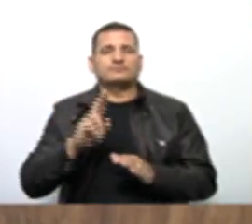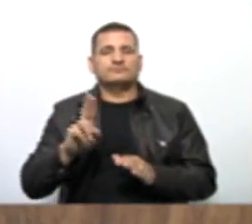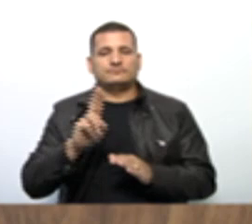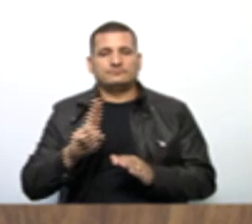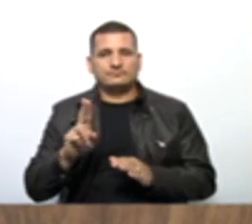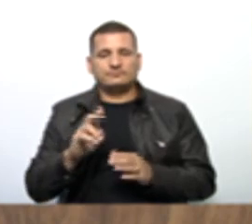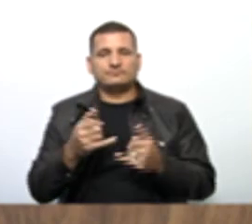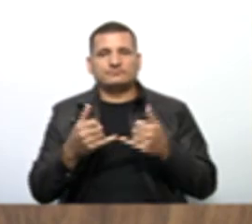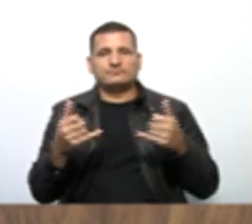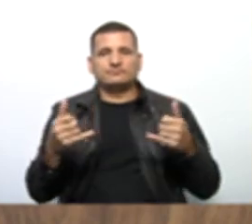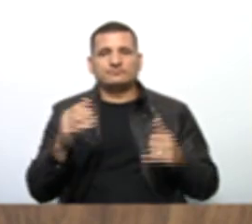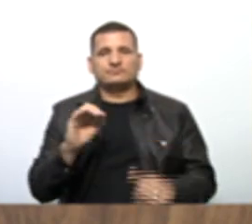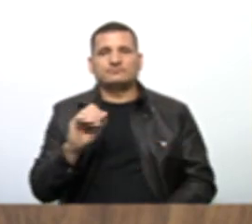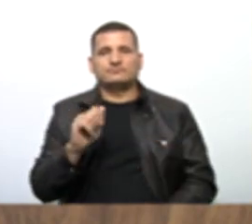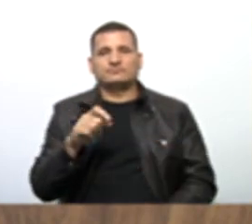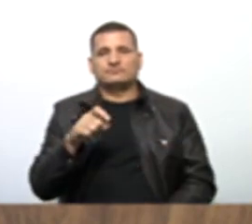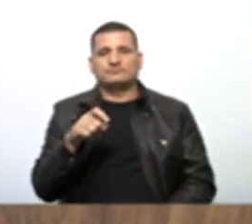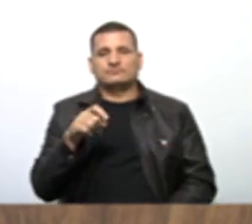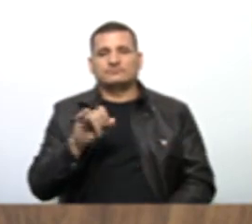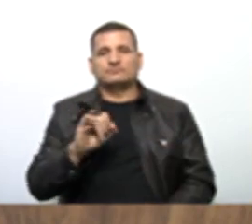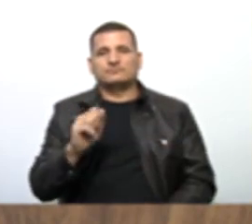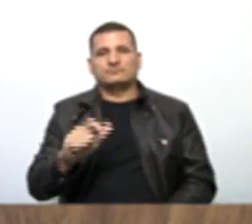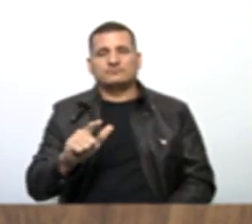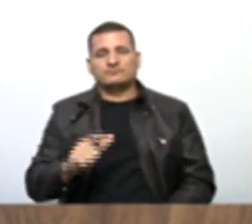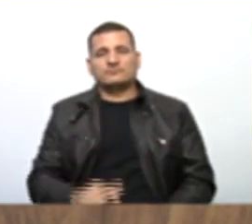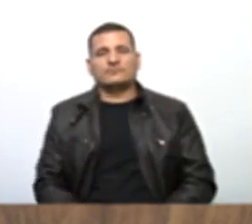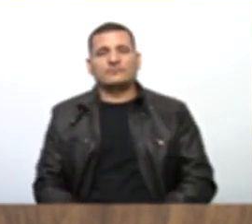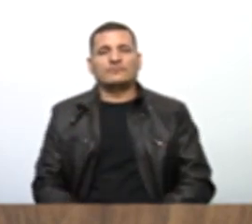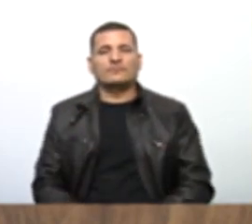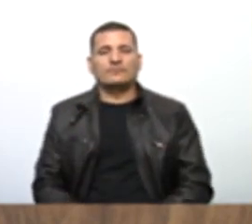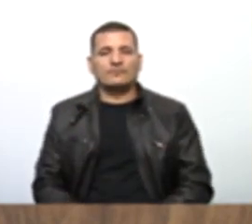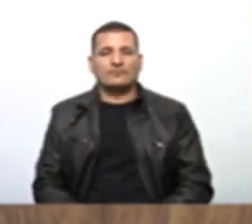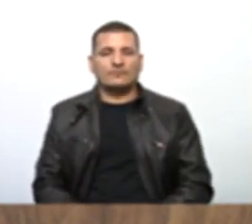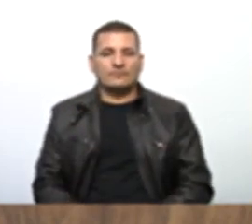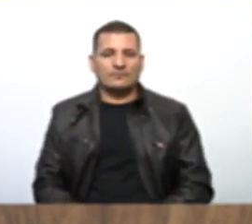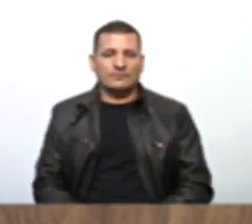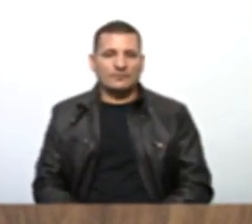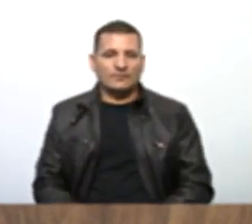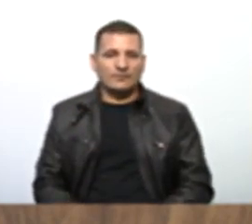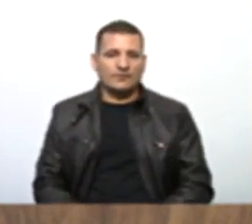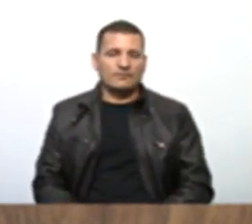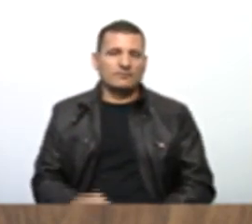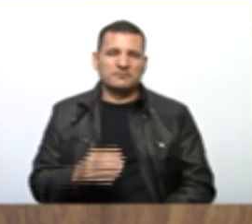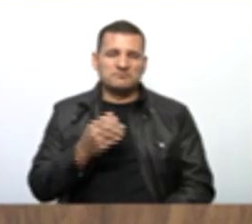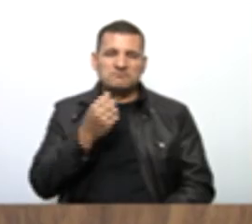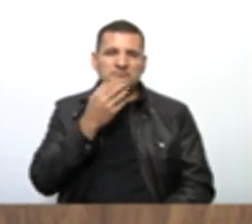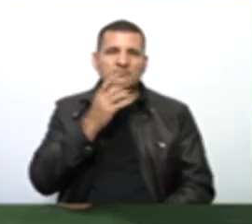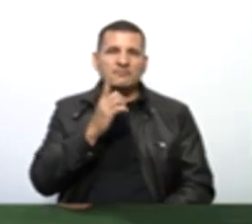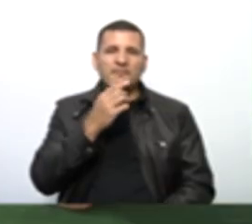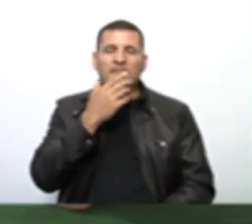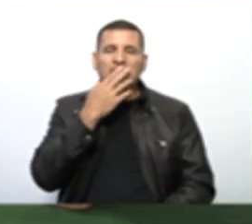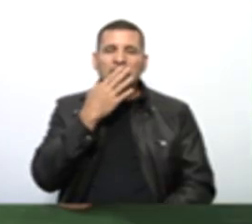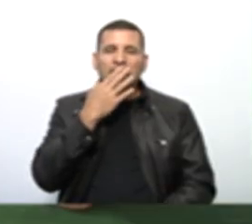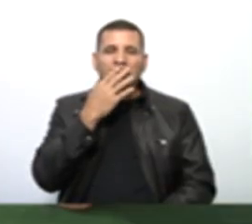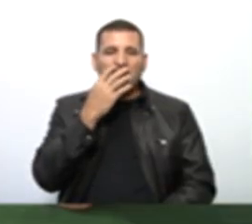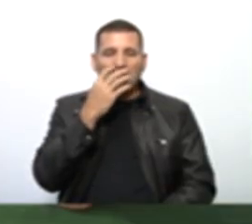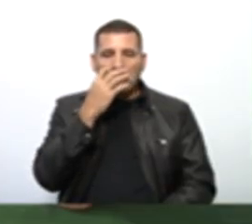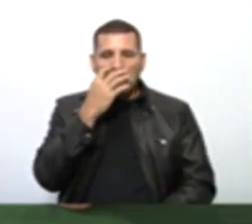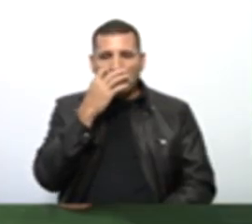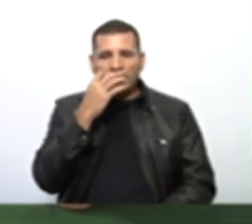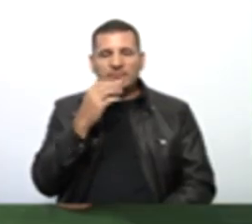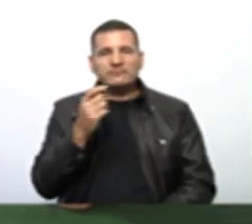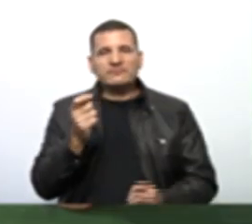som pra gente está fazendo essa conexão cabo coaxial eu garanto a vocês que é muito legal não venceu mais é da